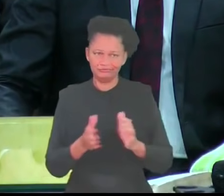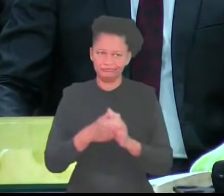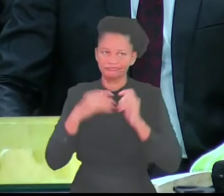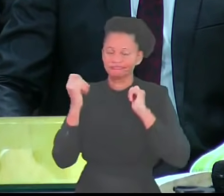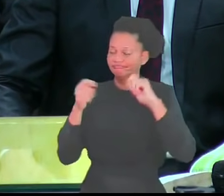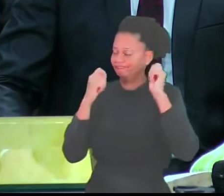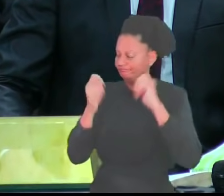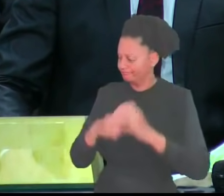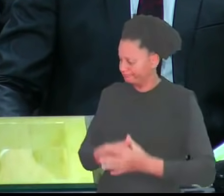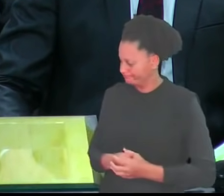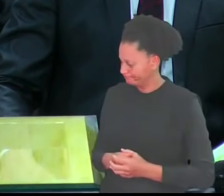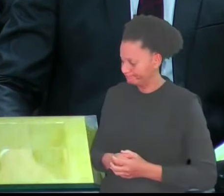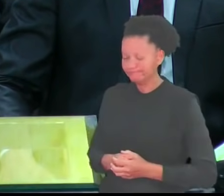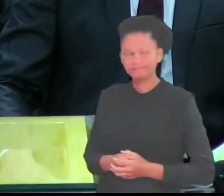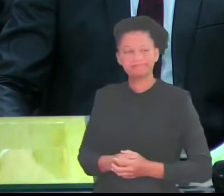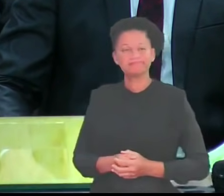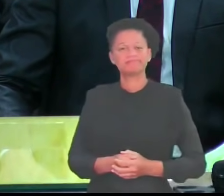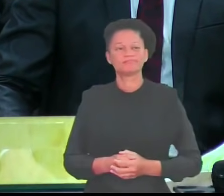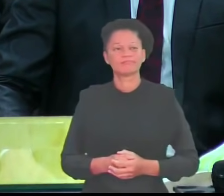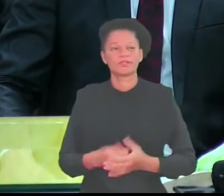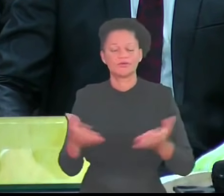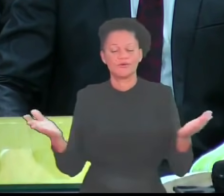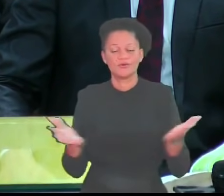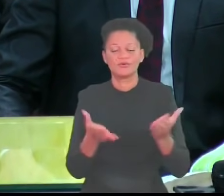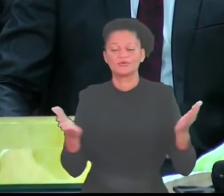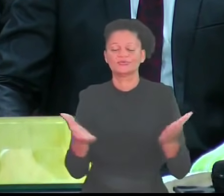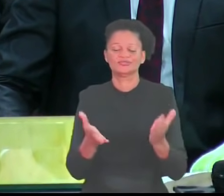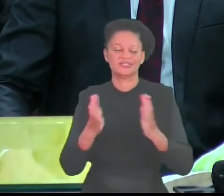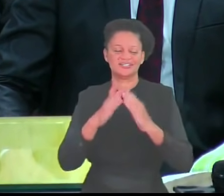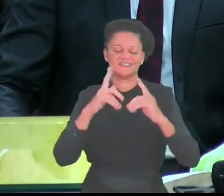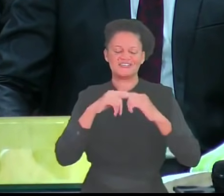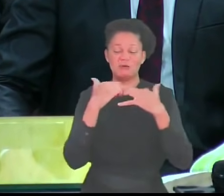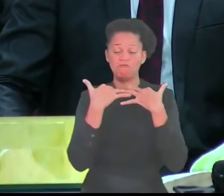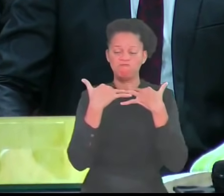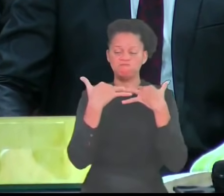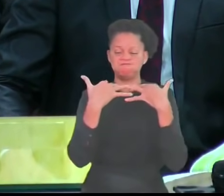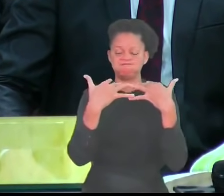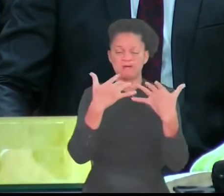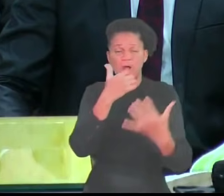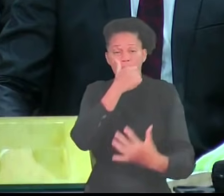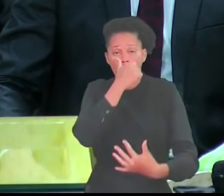Aleluia. E hoje o templo está cheio,